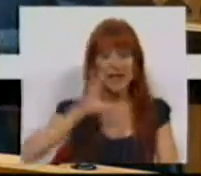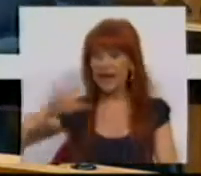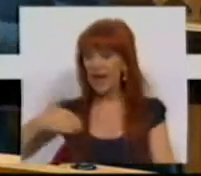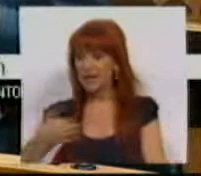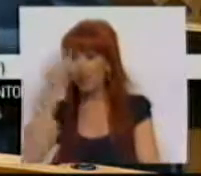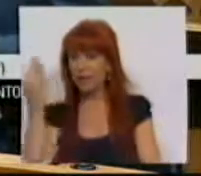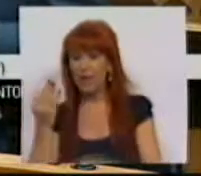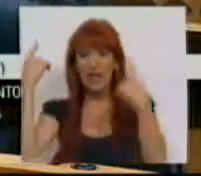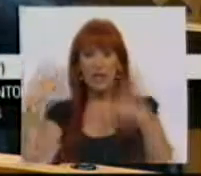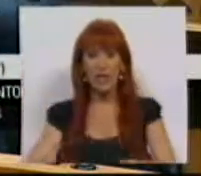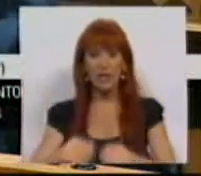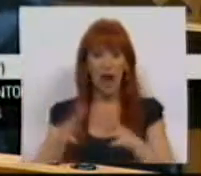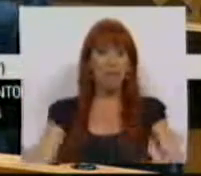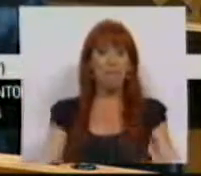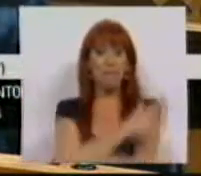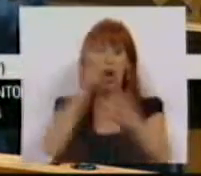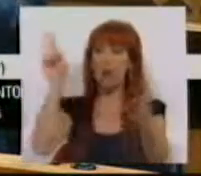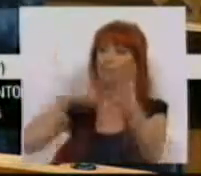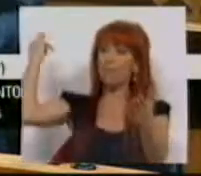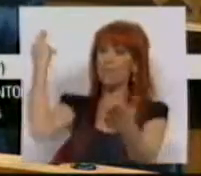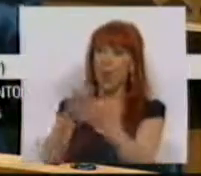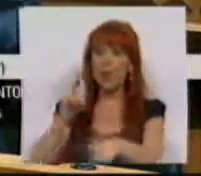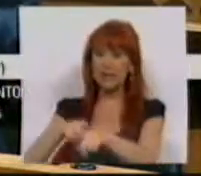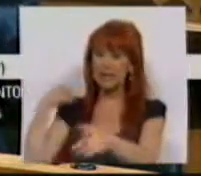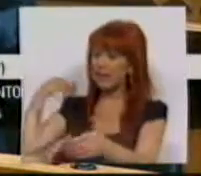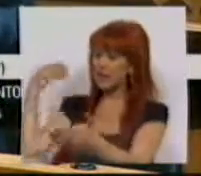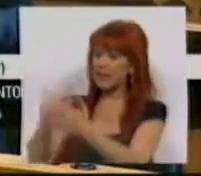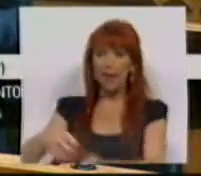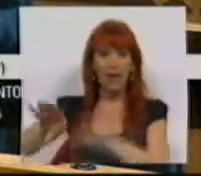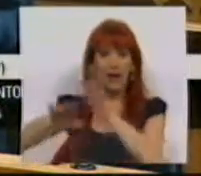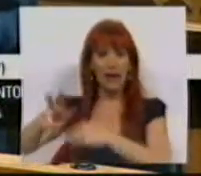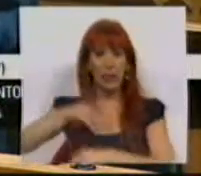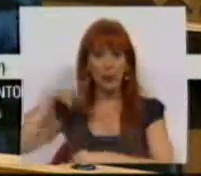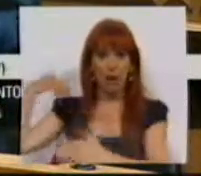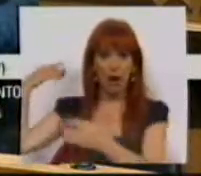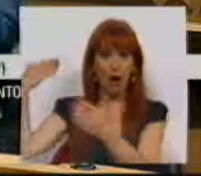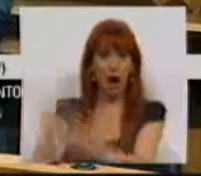o CDS tiveram a maior derrota de sempre da direita em Portugal.